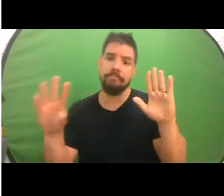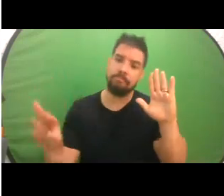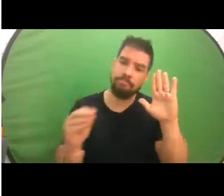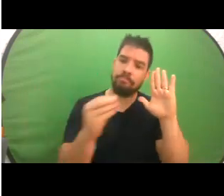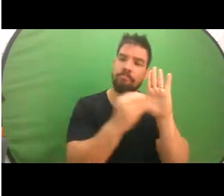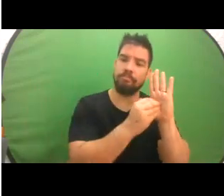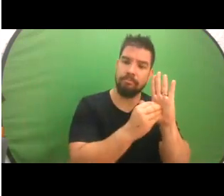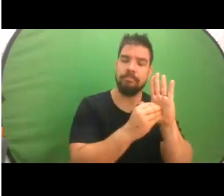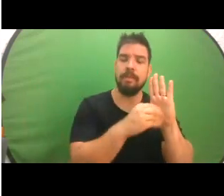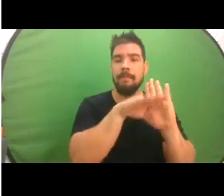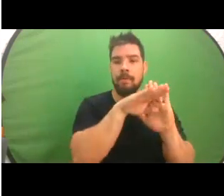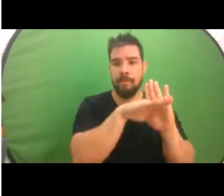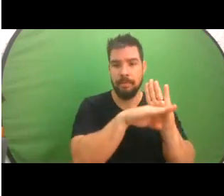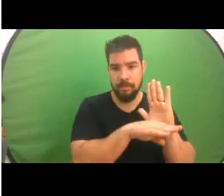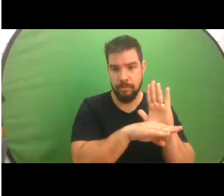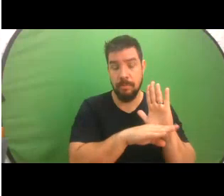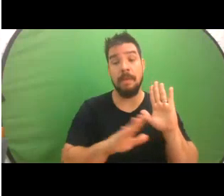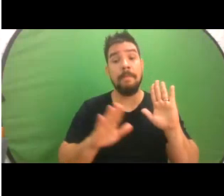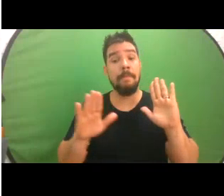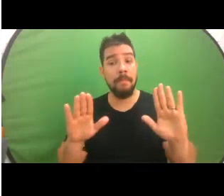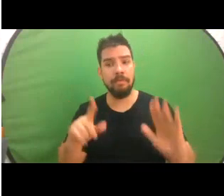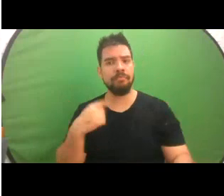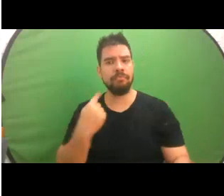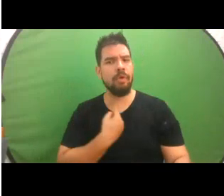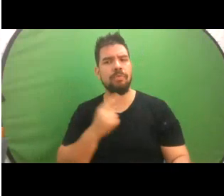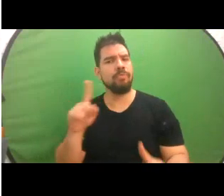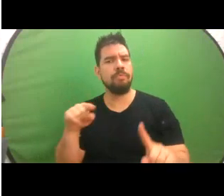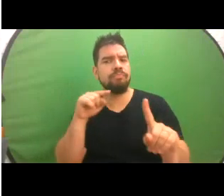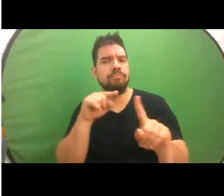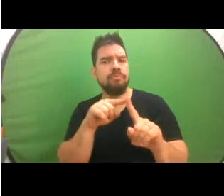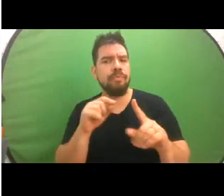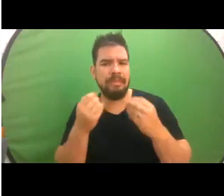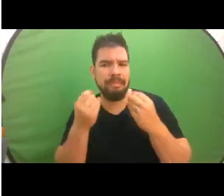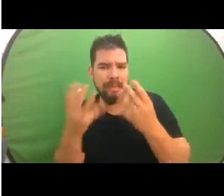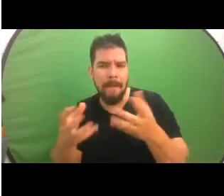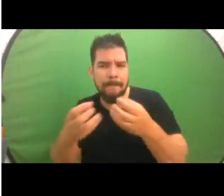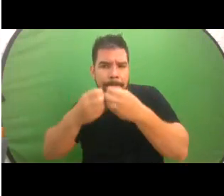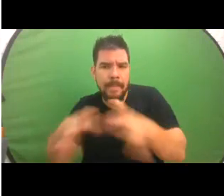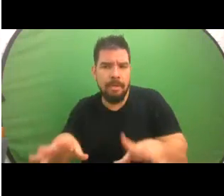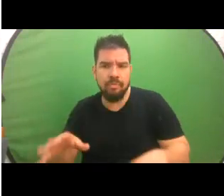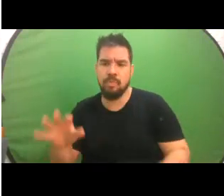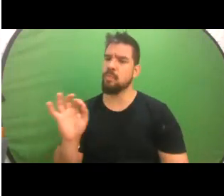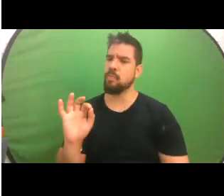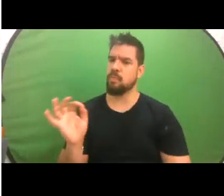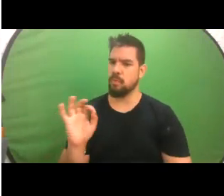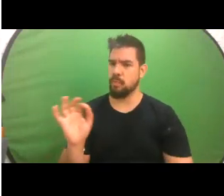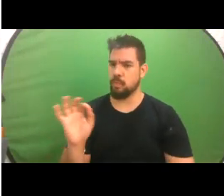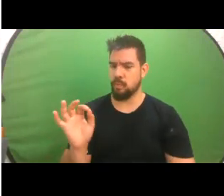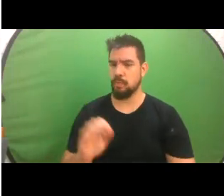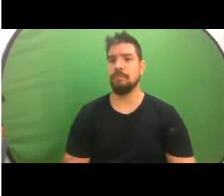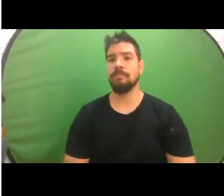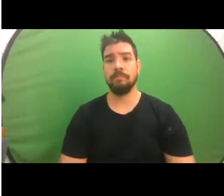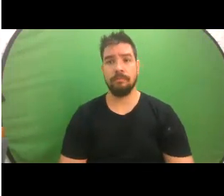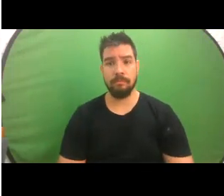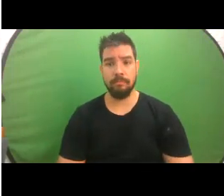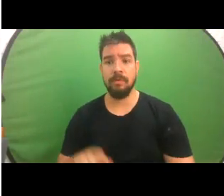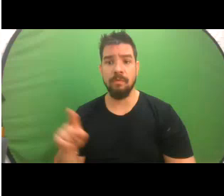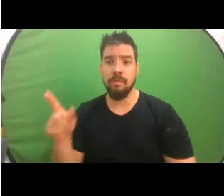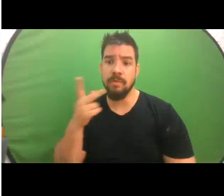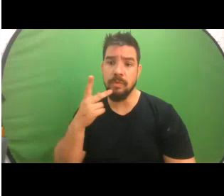gente não tem o intuito de prejudicar ninguém, né? Então, assim, quando você fala de sanção, não